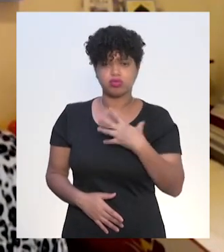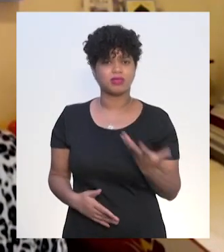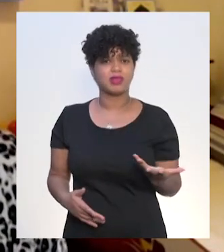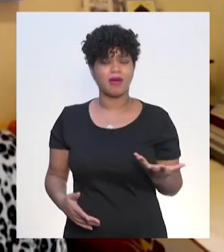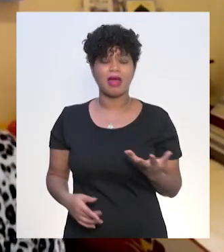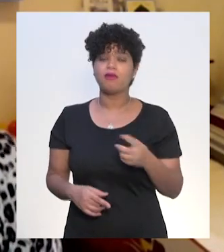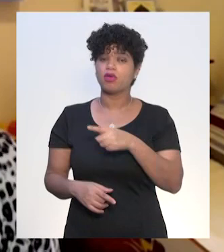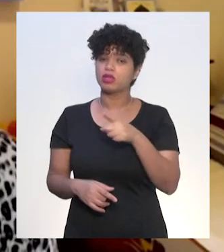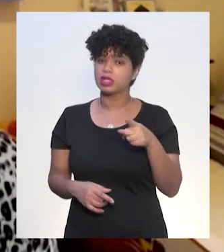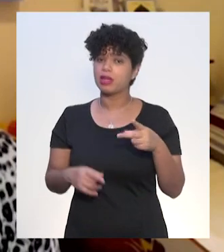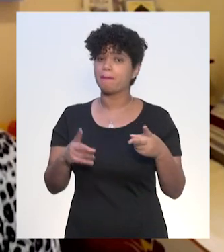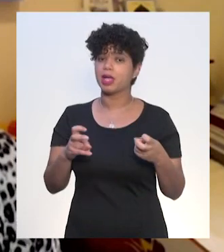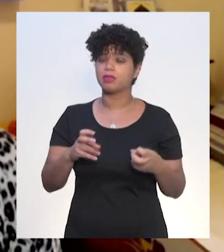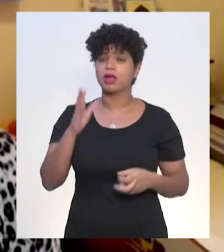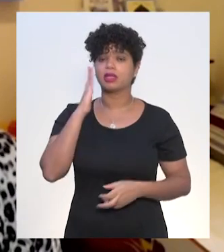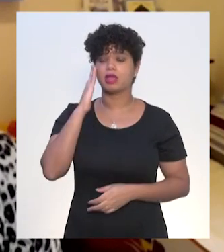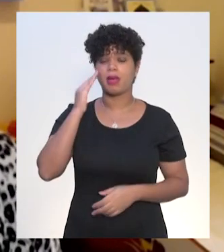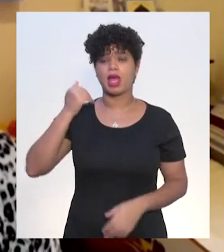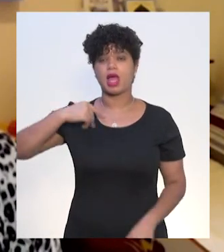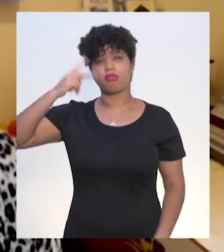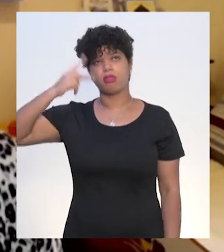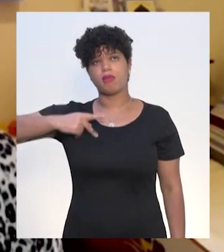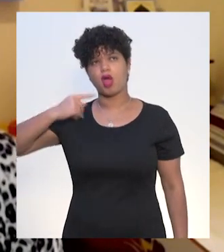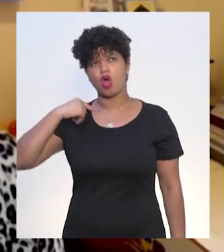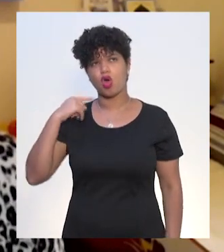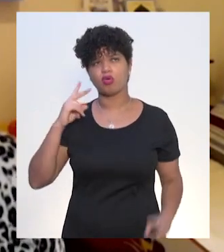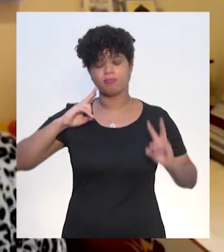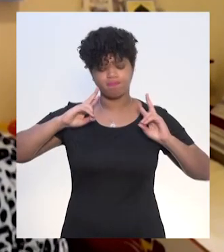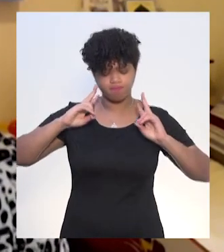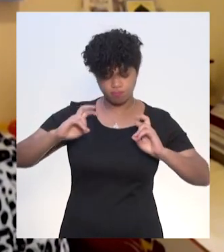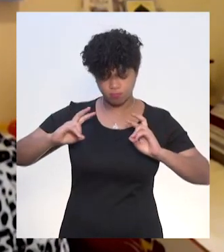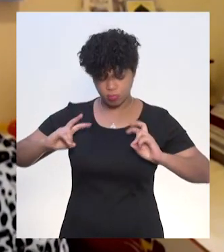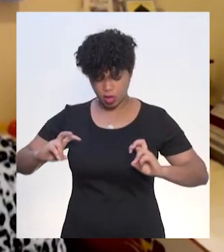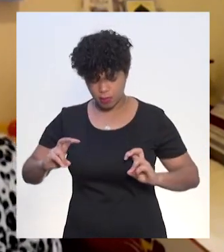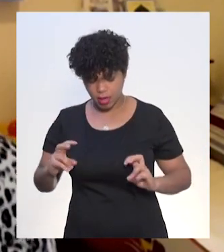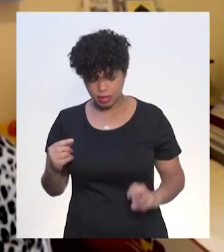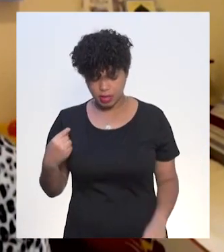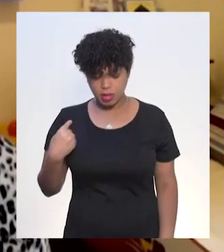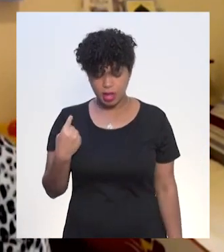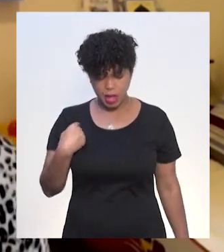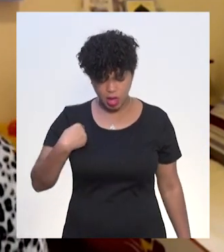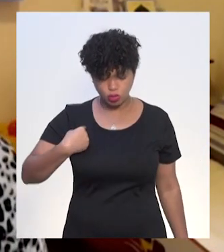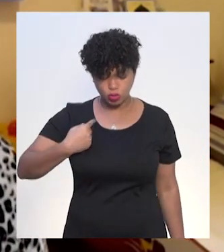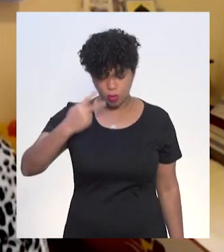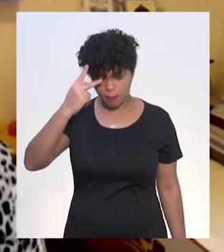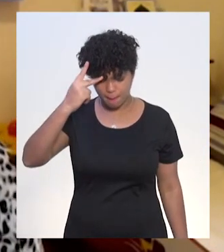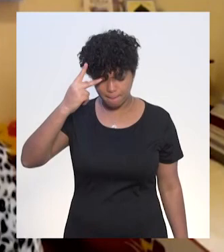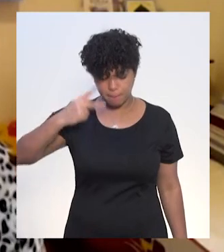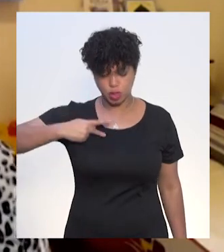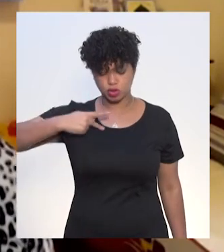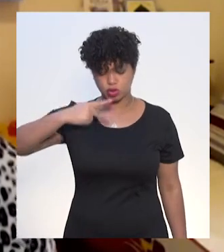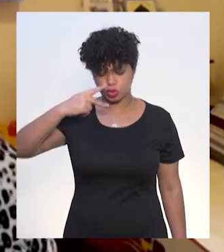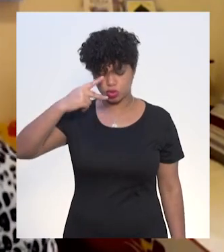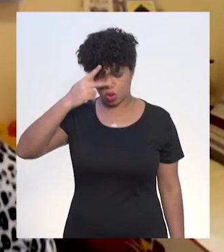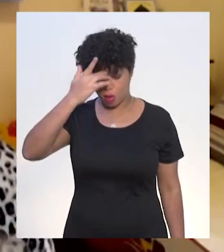em mim mas compreender também que eu sou um ser único e precioso